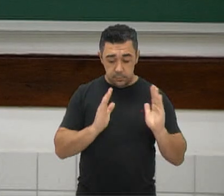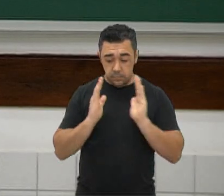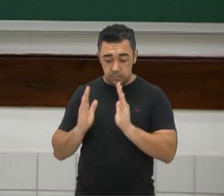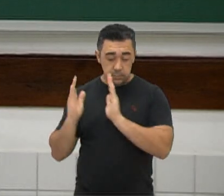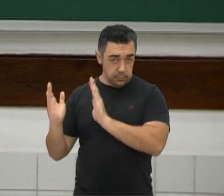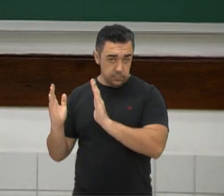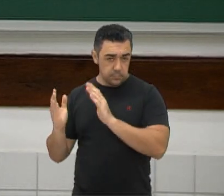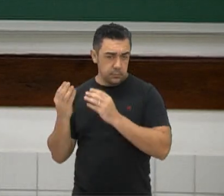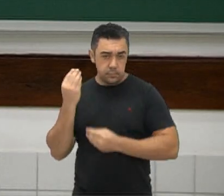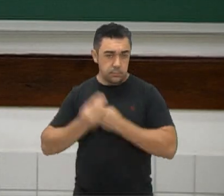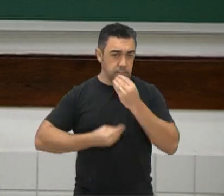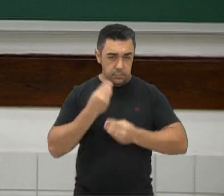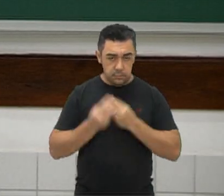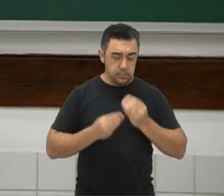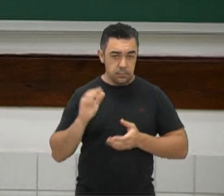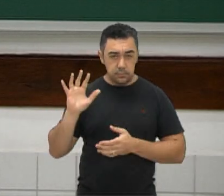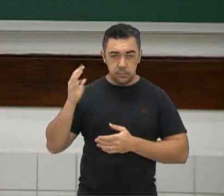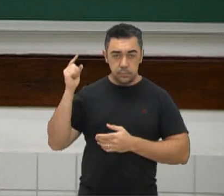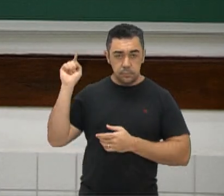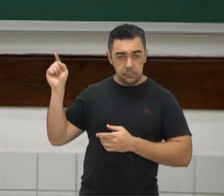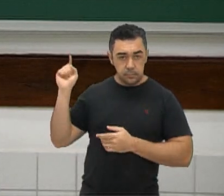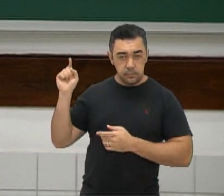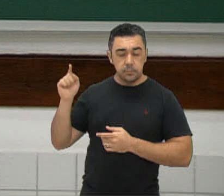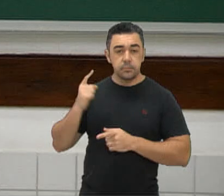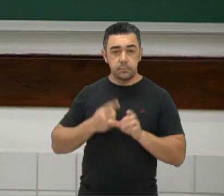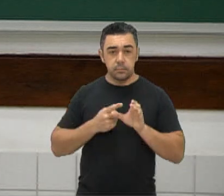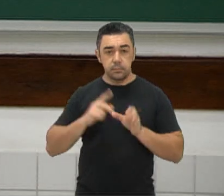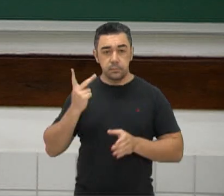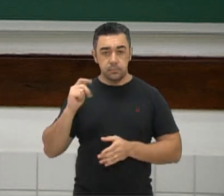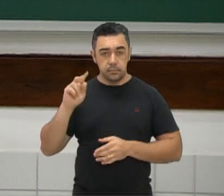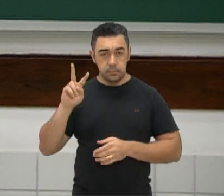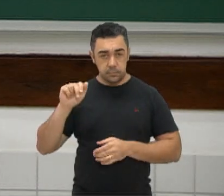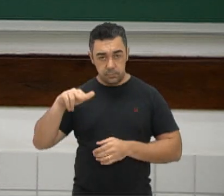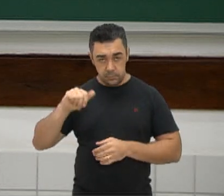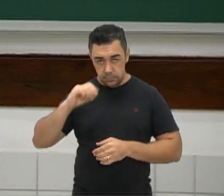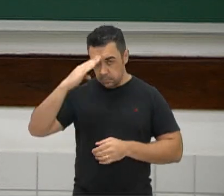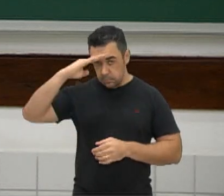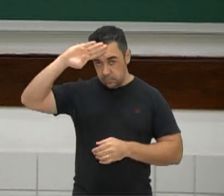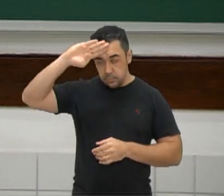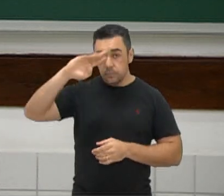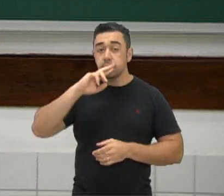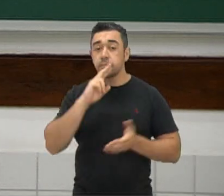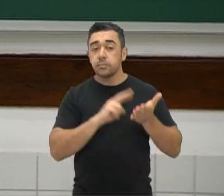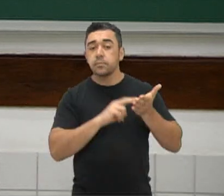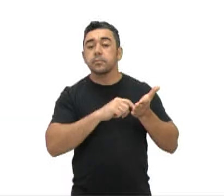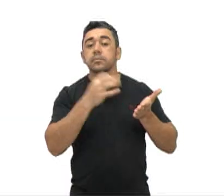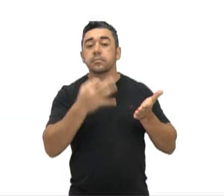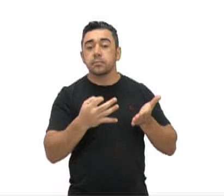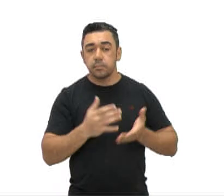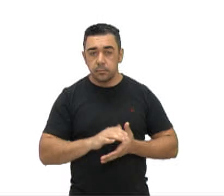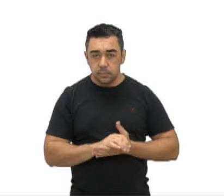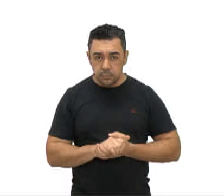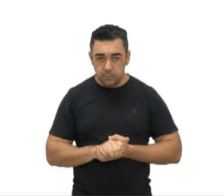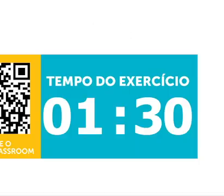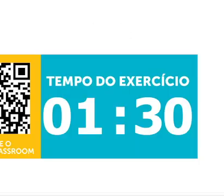infográfico, como é que é a previsão do tempo em La Habana e vão marcar qual é a resposta correta, tá bom?